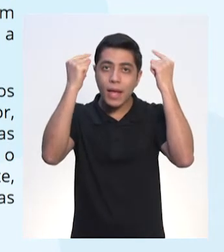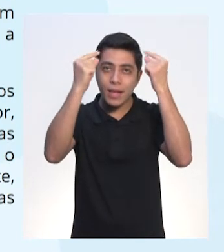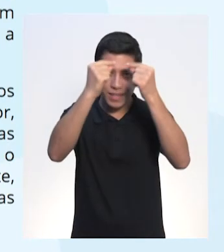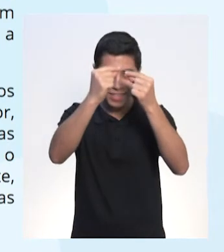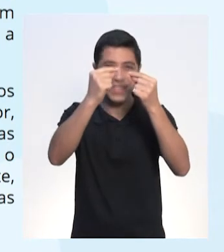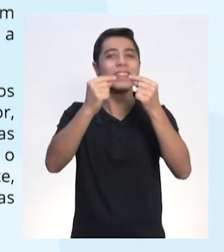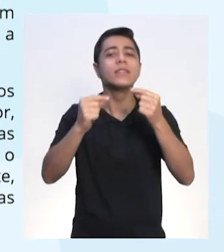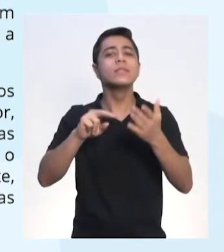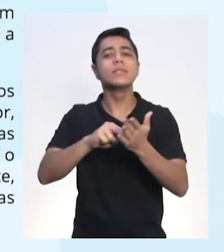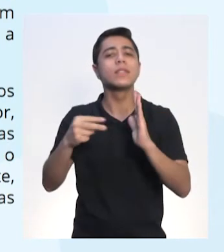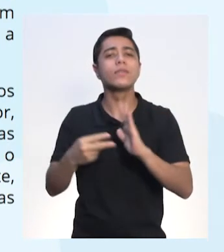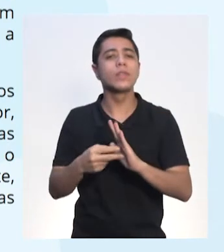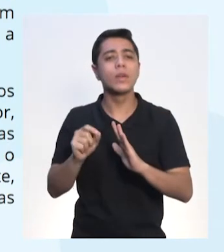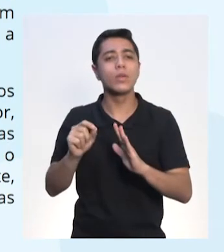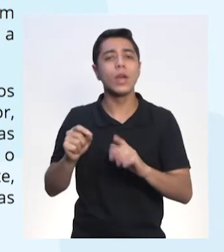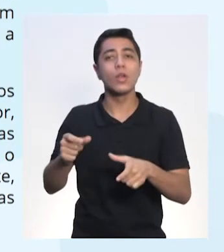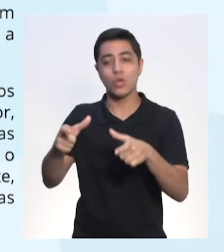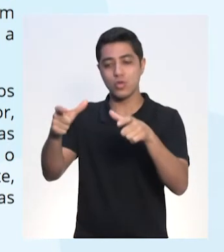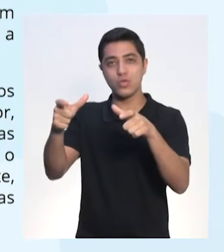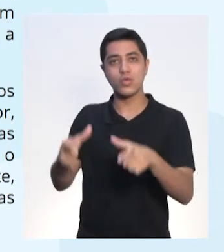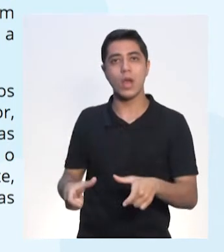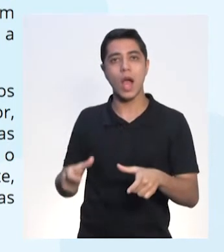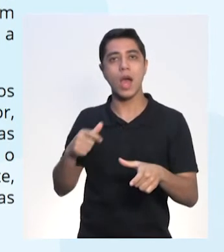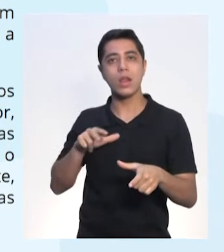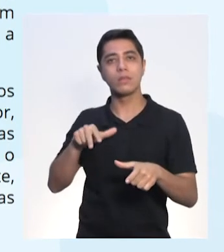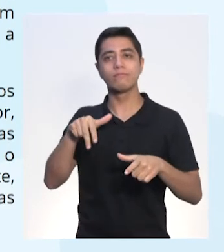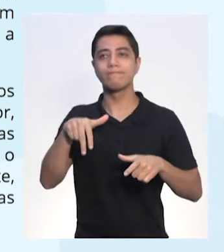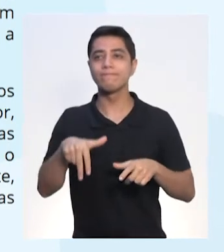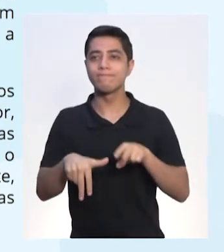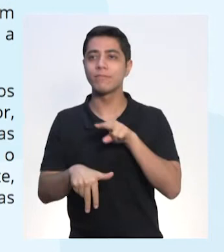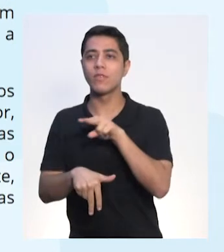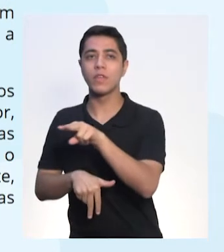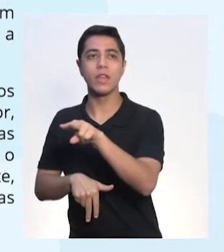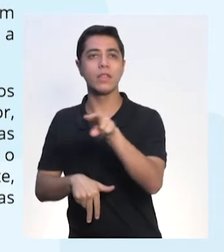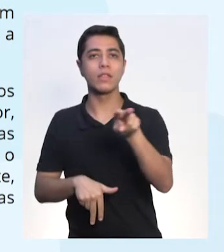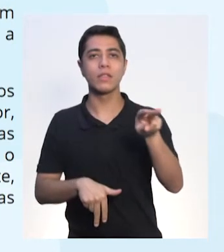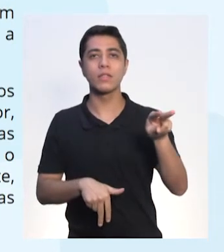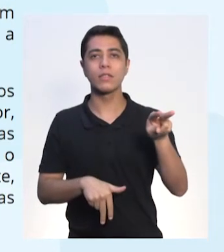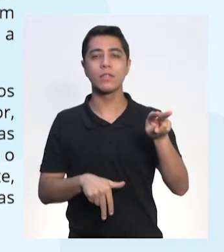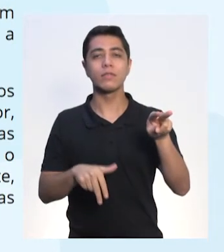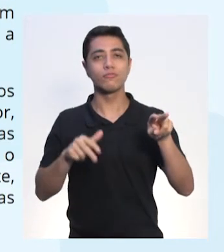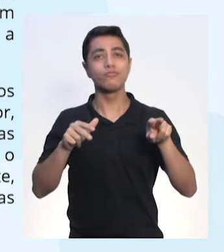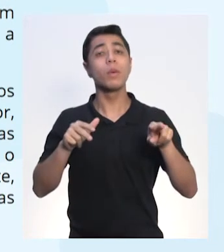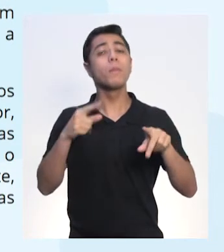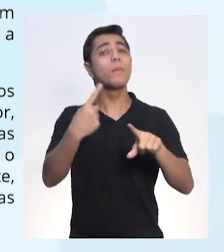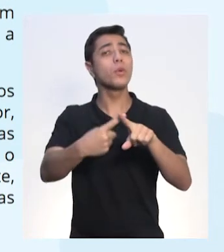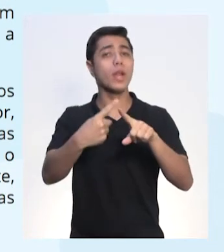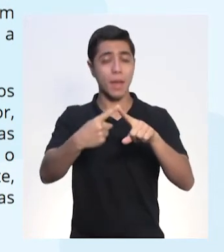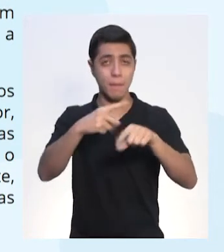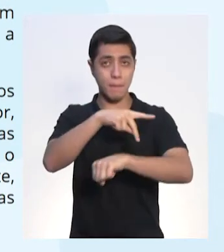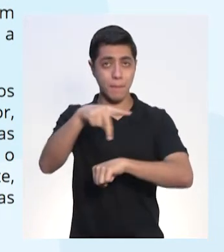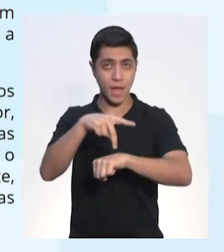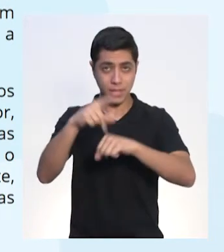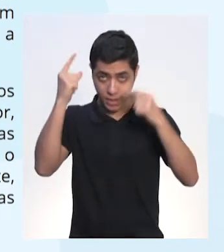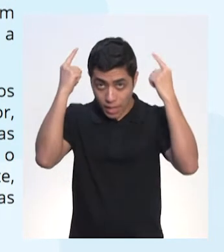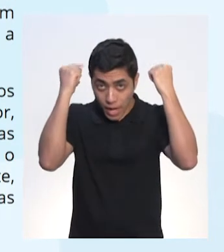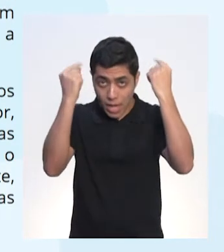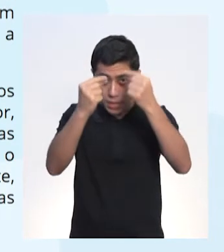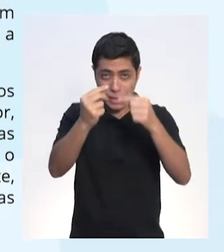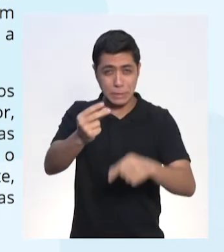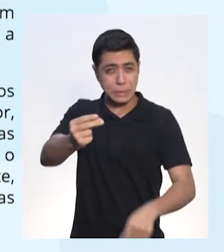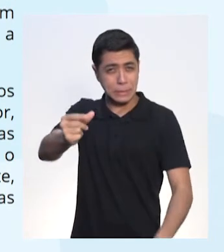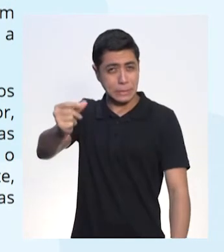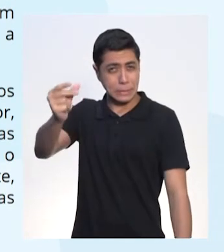se vê, tá? Então, e a estrutura dos teatros antigamente, na época da Grécia Antiga, né, que é quando começa o